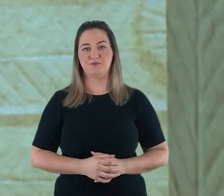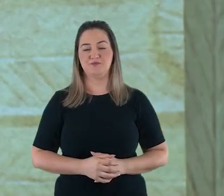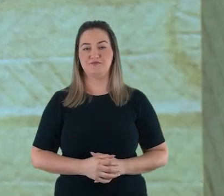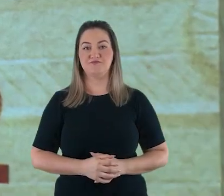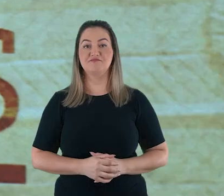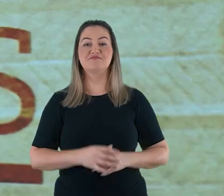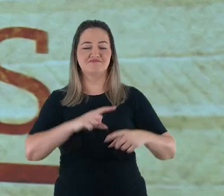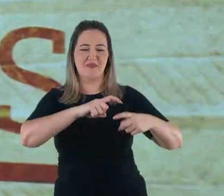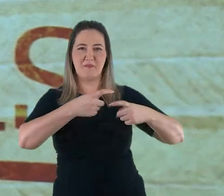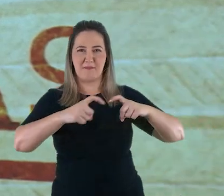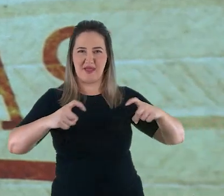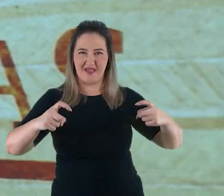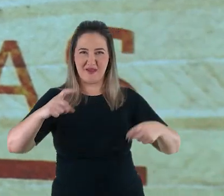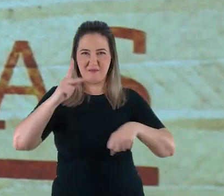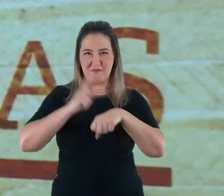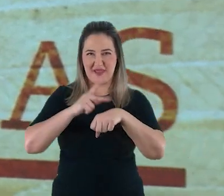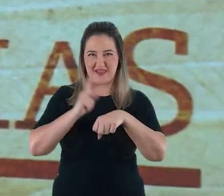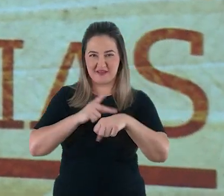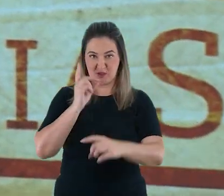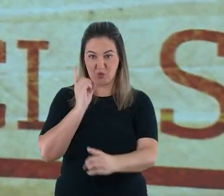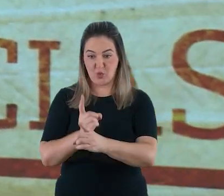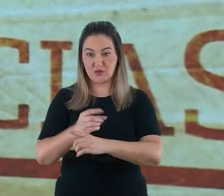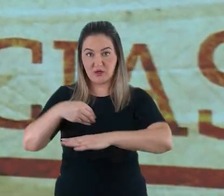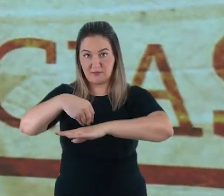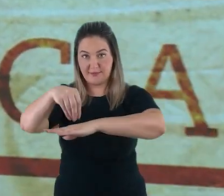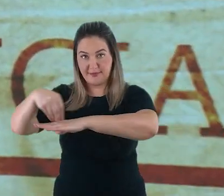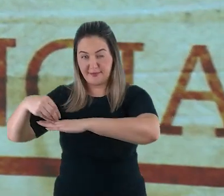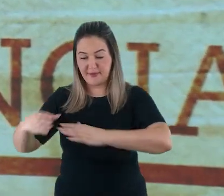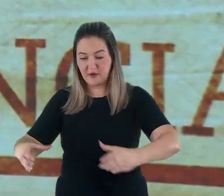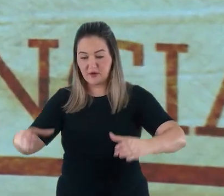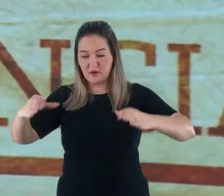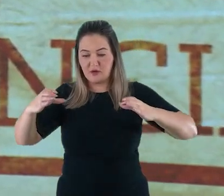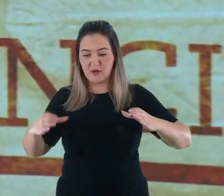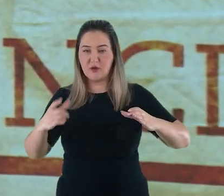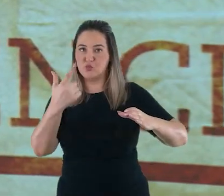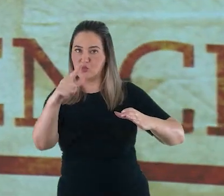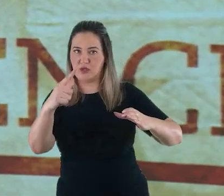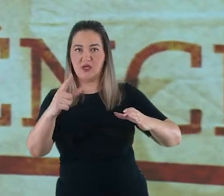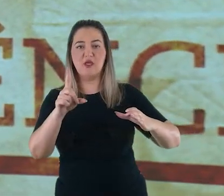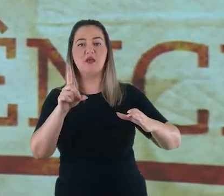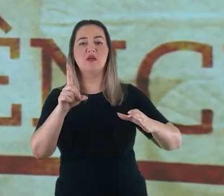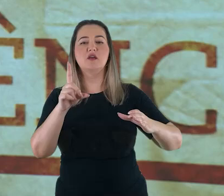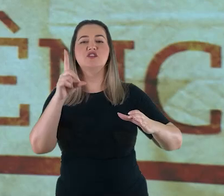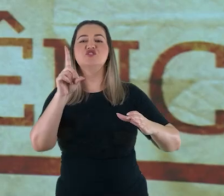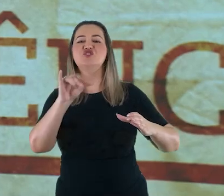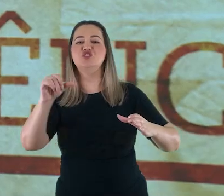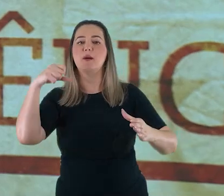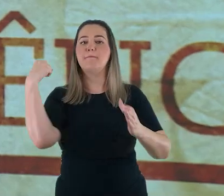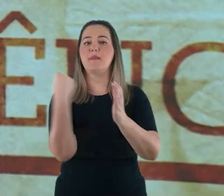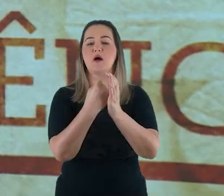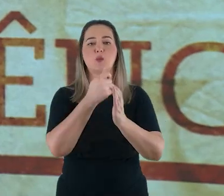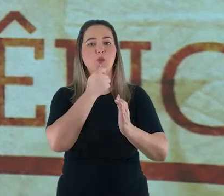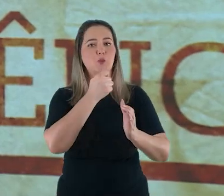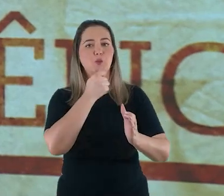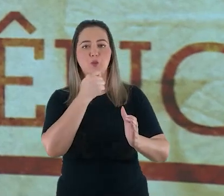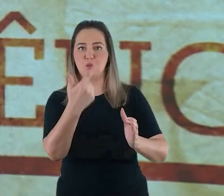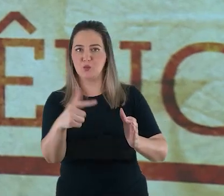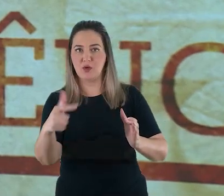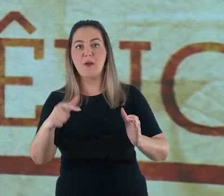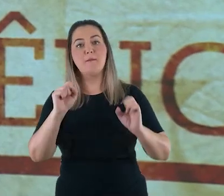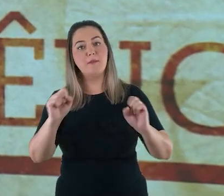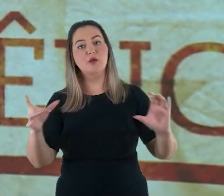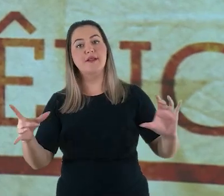Esta inscrição, que foi encontrada na Babilônia, embora não esteja datada, pode ser ligada a outra